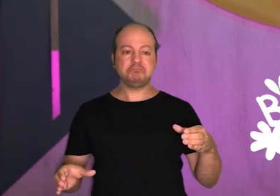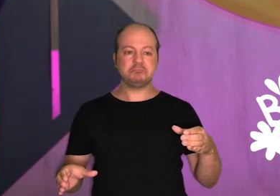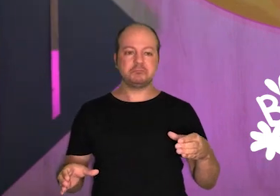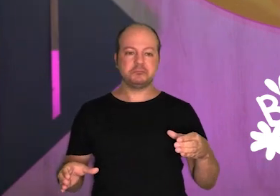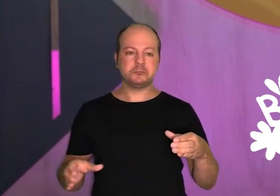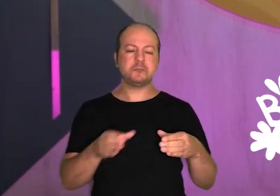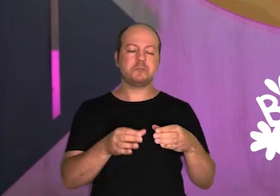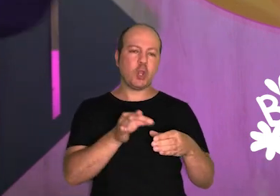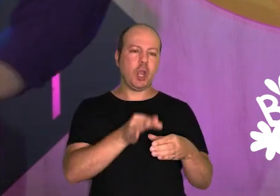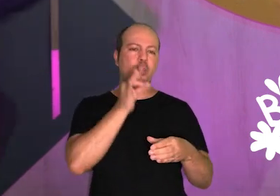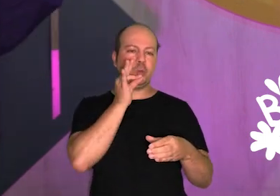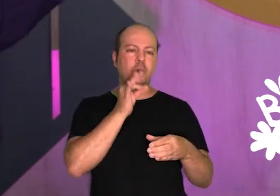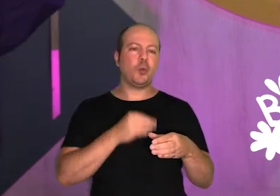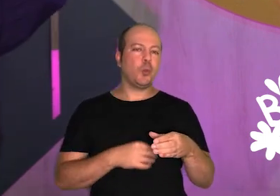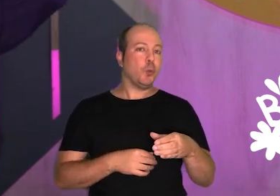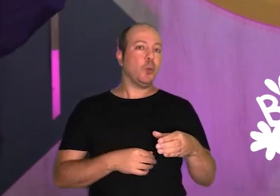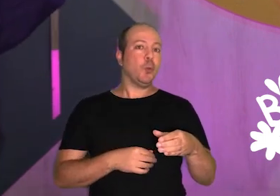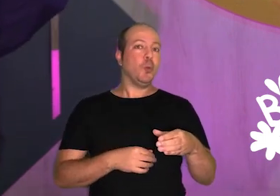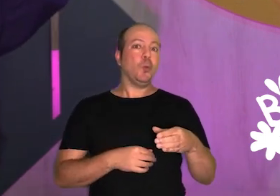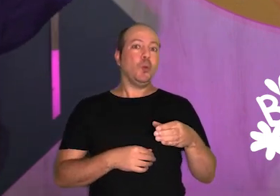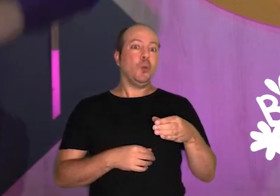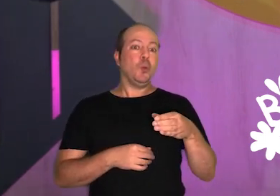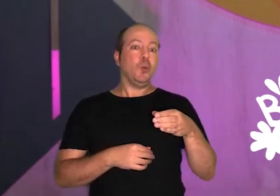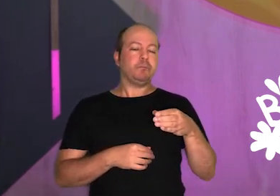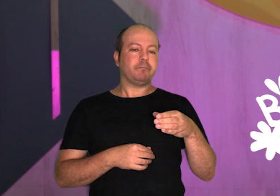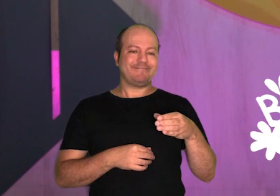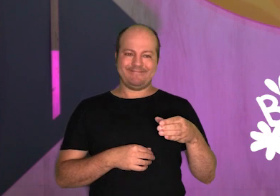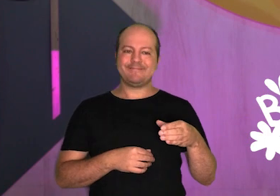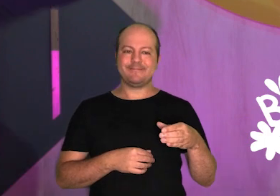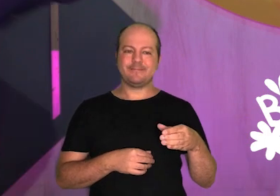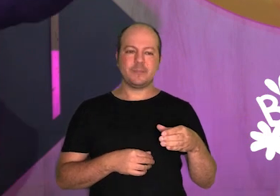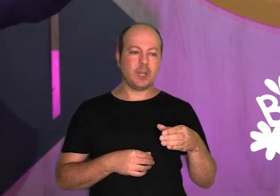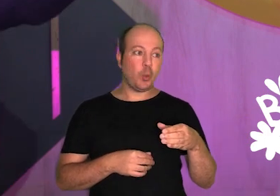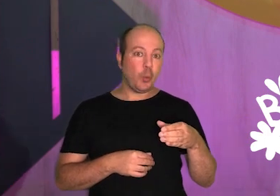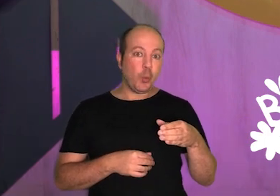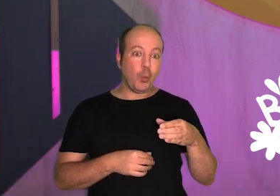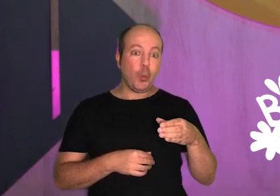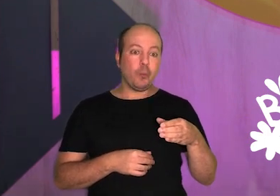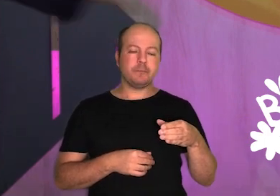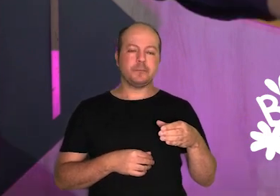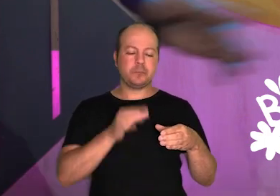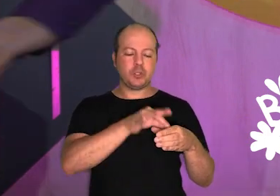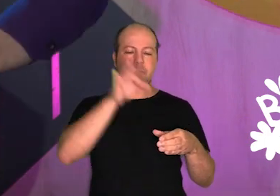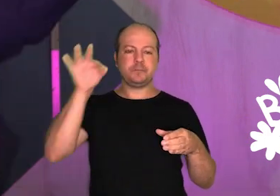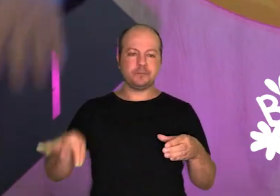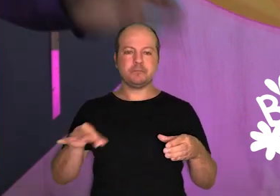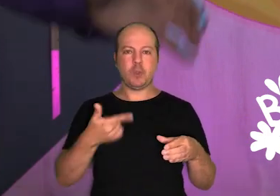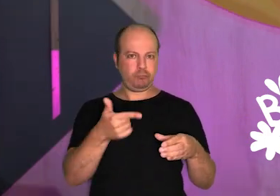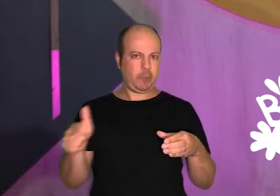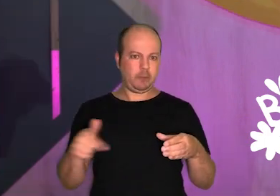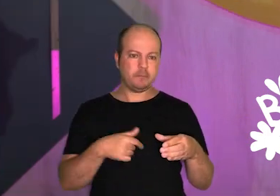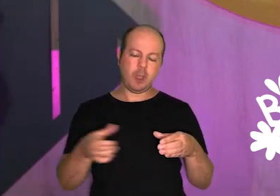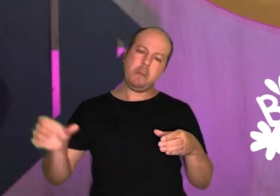Pode tomar com canudo. Canudo. tirar o canudo, pode tomar sem